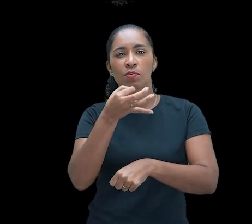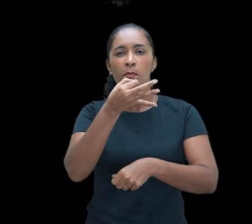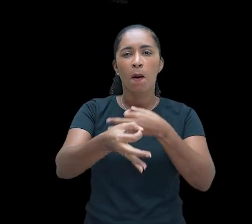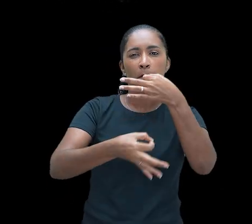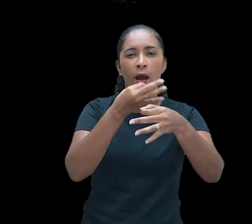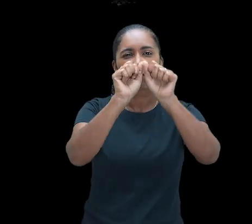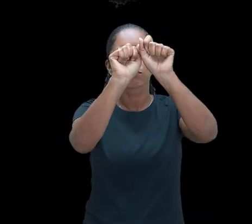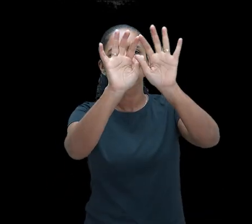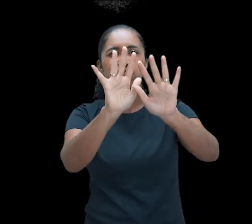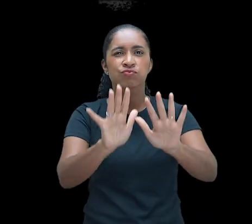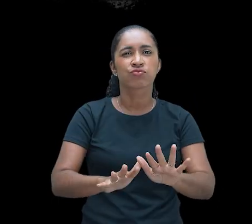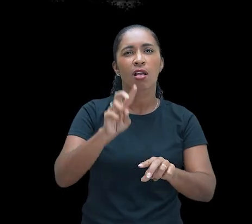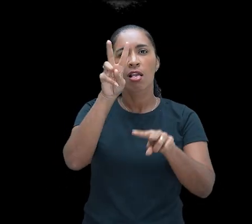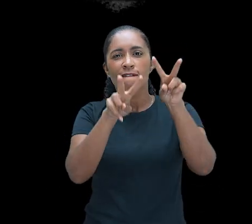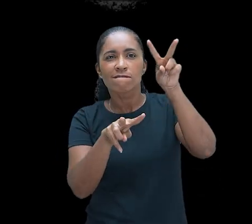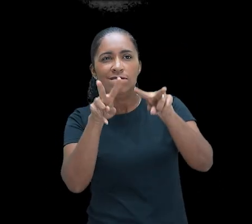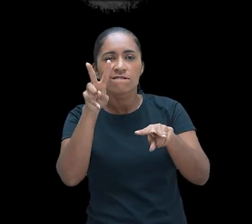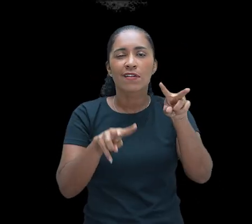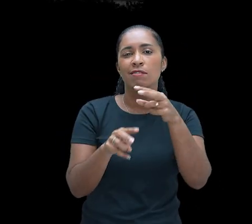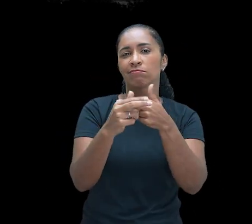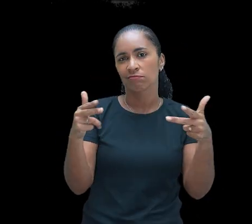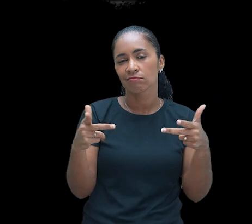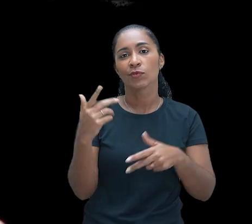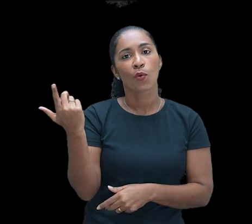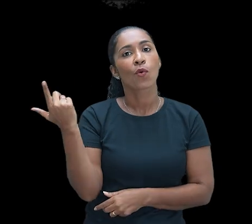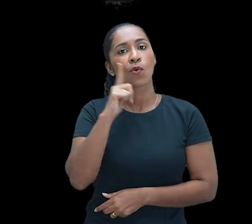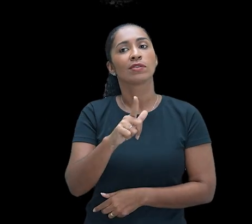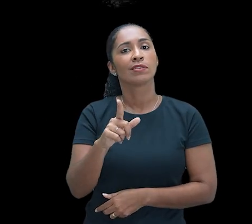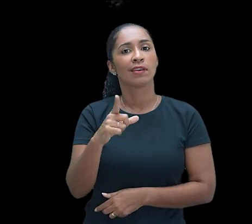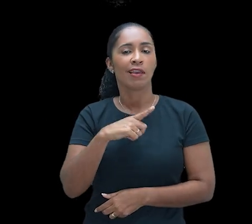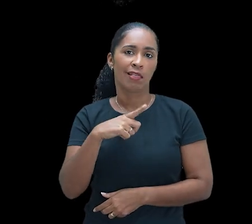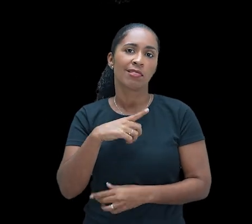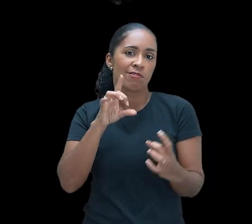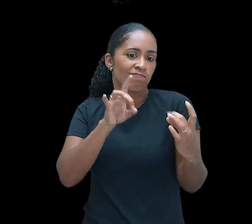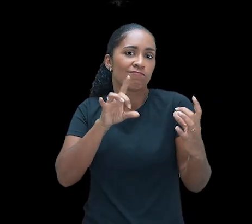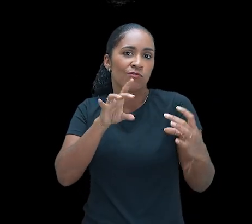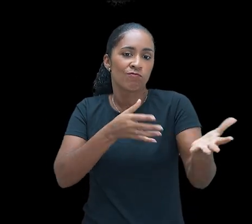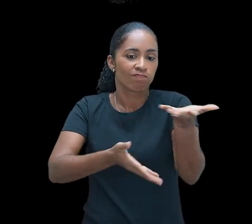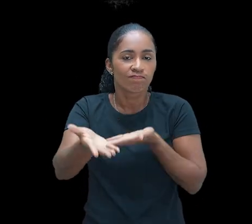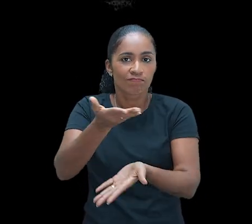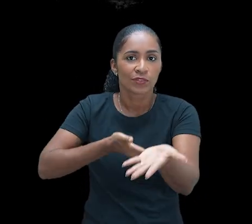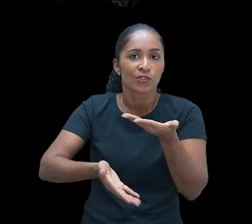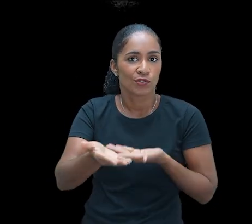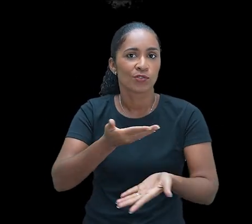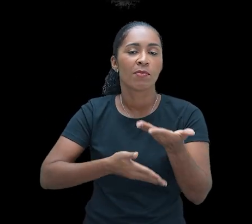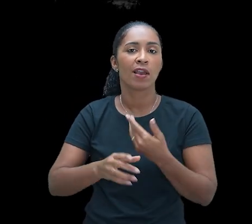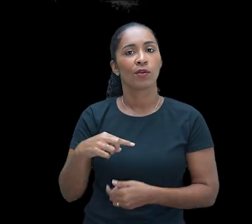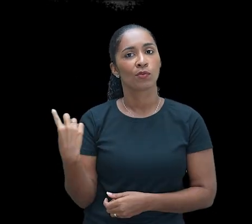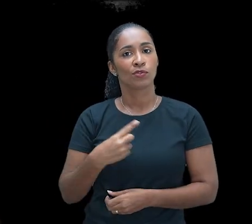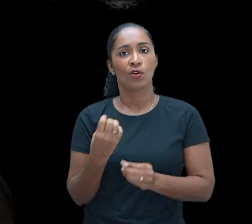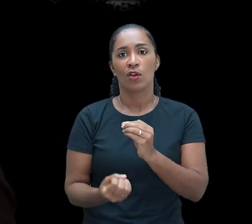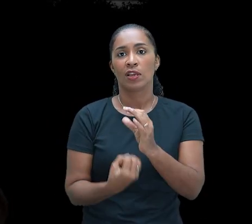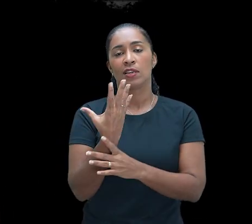os comentários, a gente lia os comentários, a gente via as coisas e conseguia ter esse mínimo de interação que,